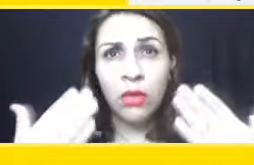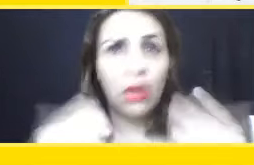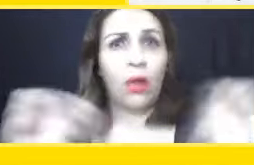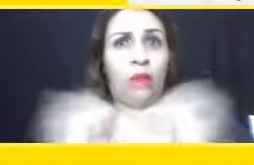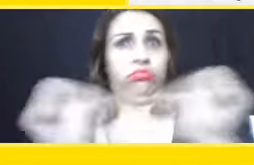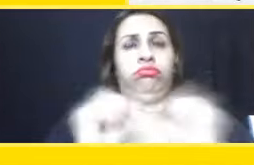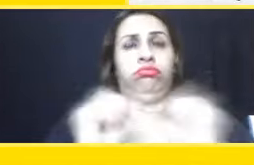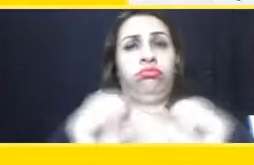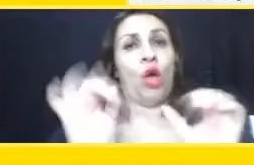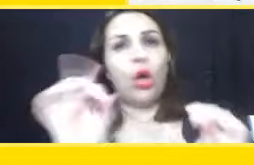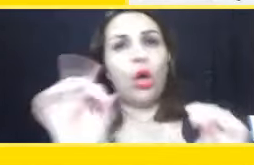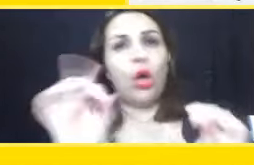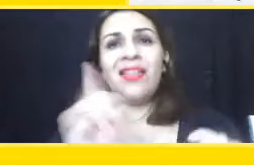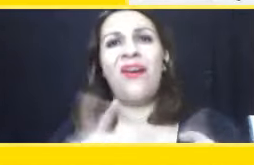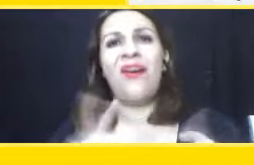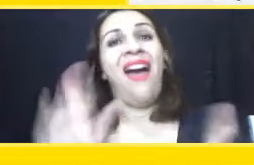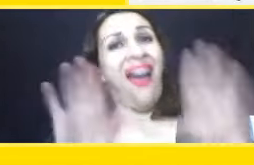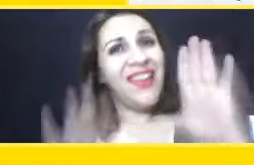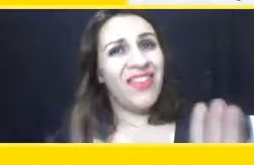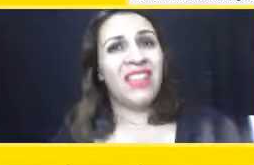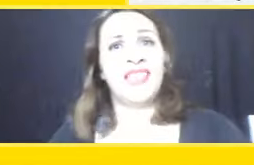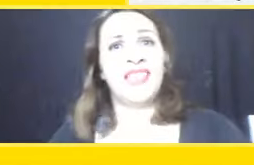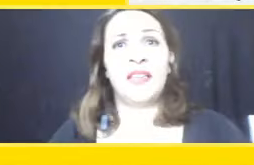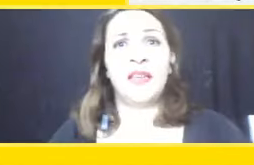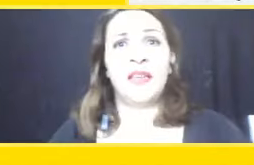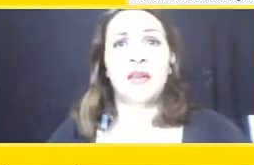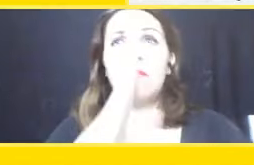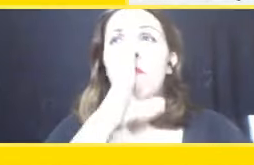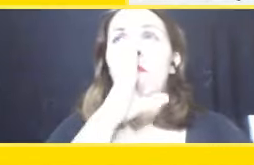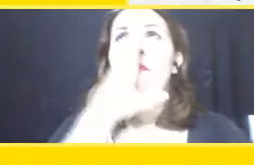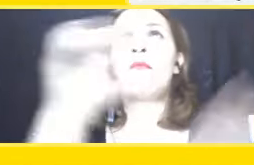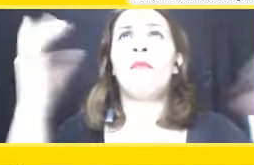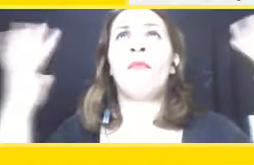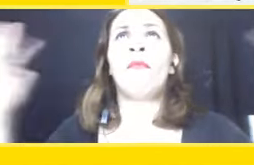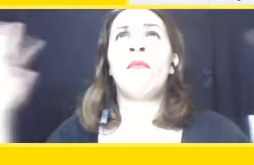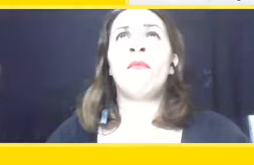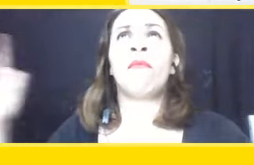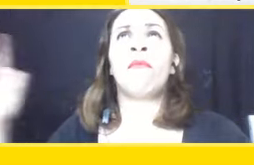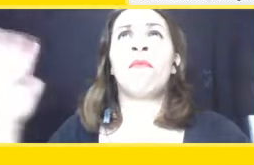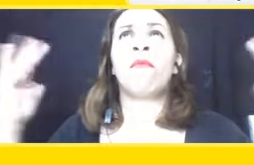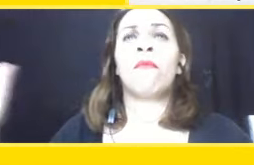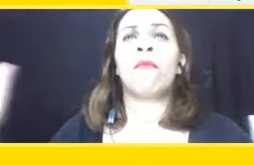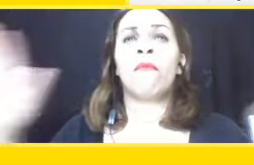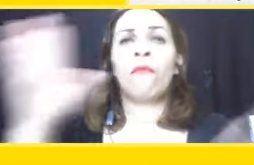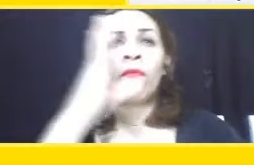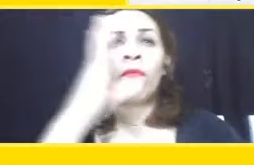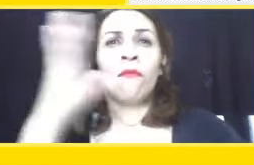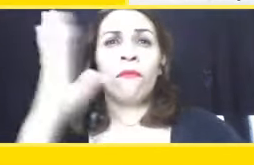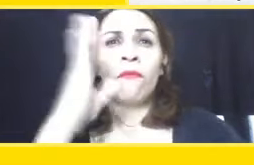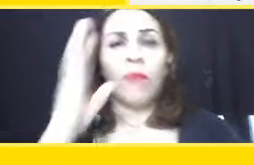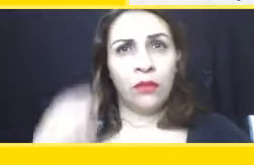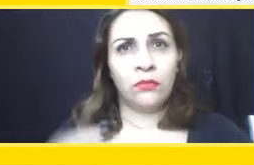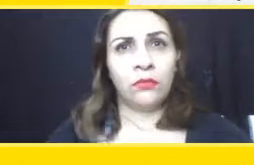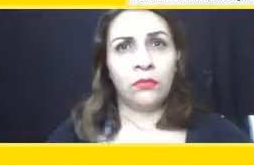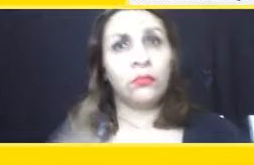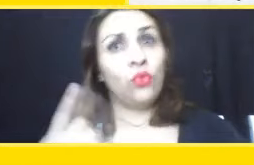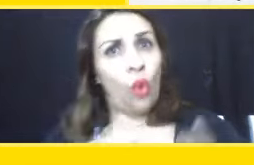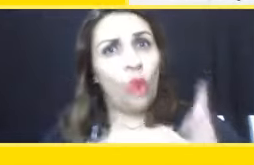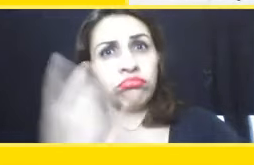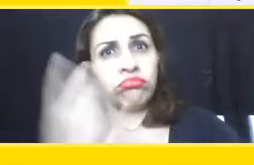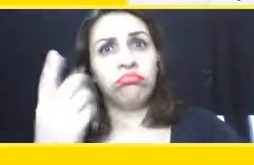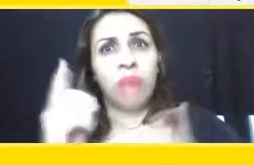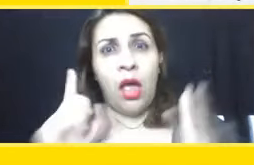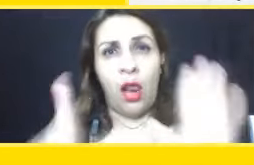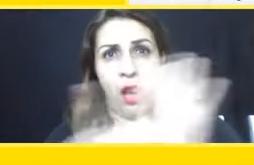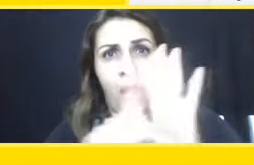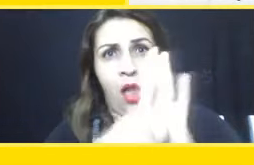convulsiva, ela se manifesta também com, por exemplo, crises de ausência, enfim. Então, nós fizemos essa lei para que a Secretaria